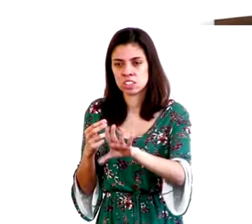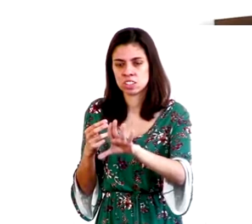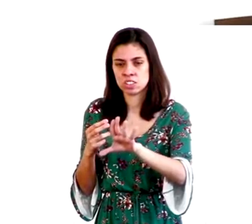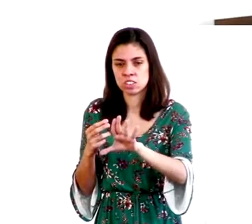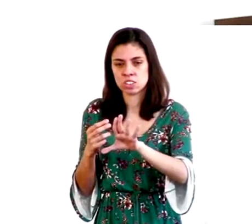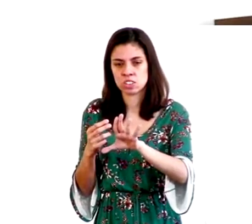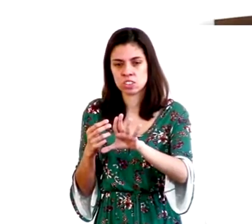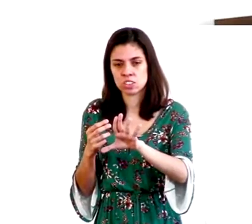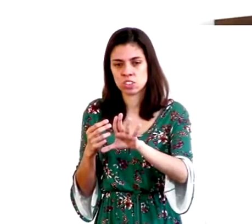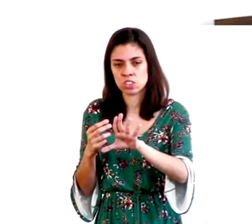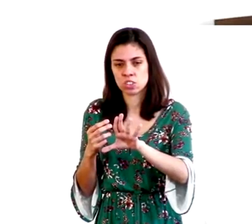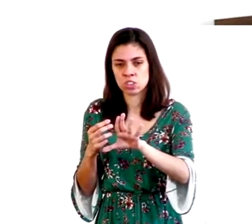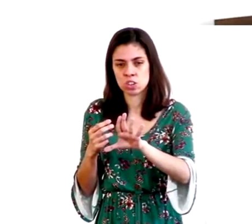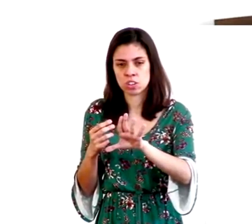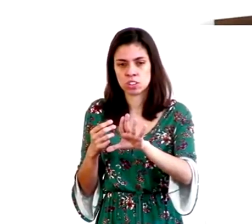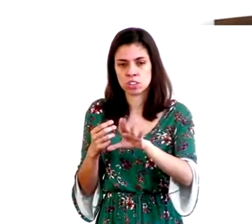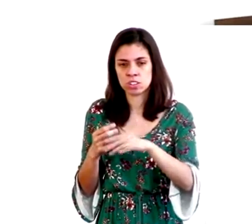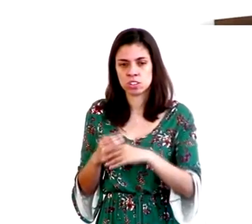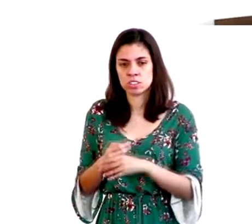o rei que chegou.